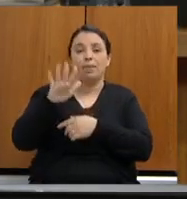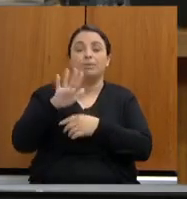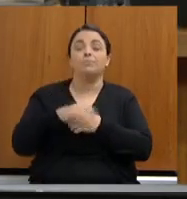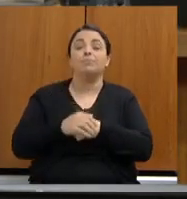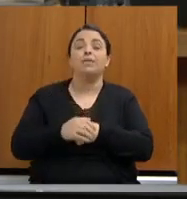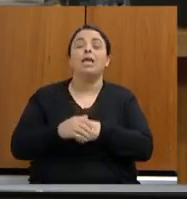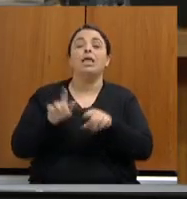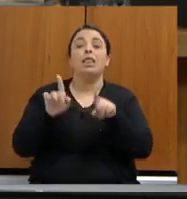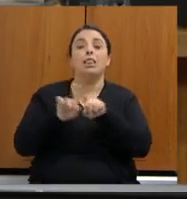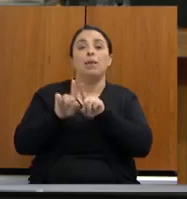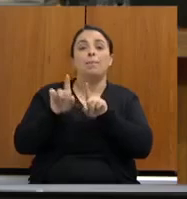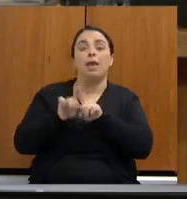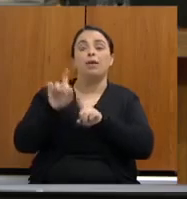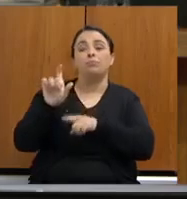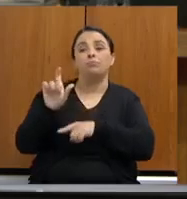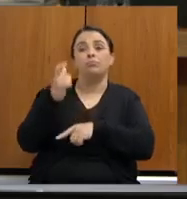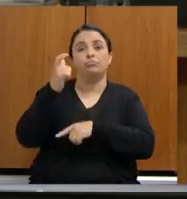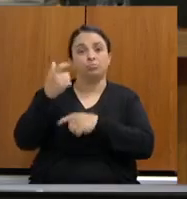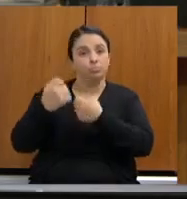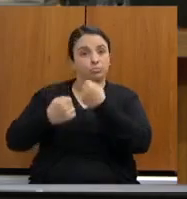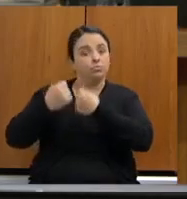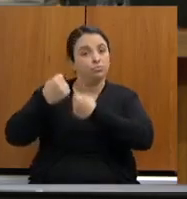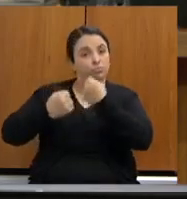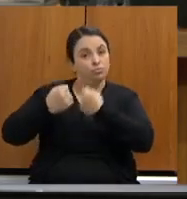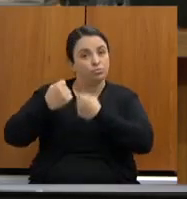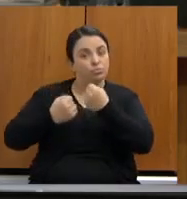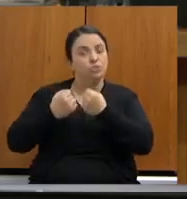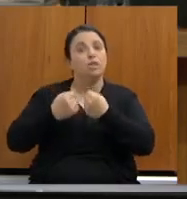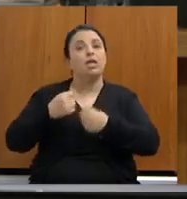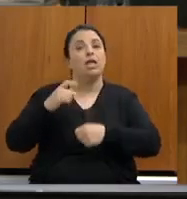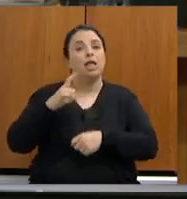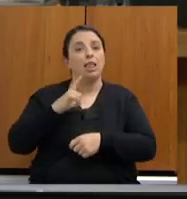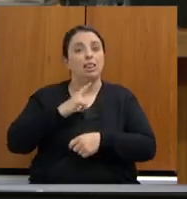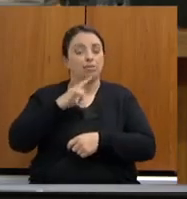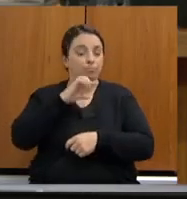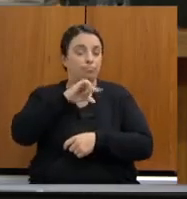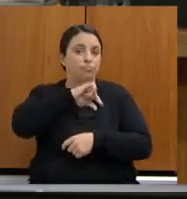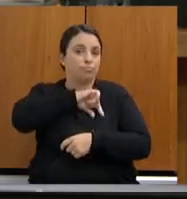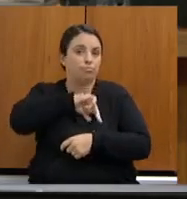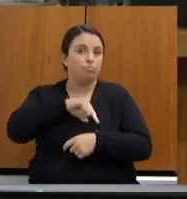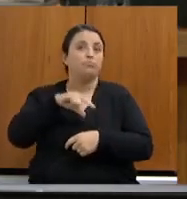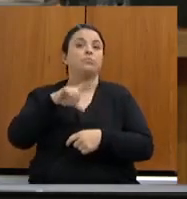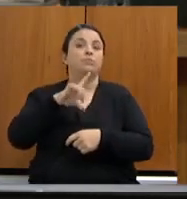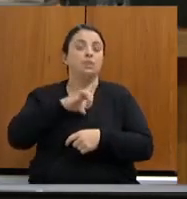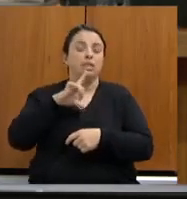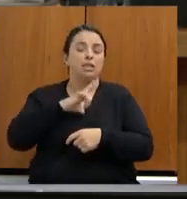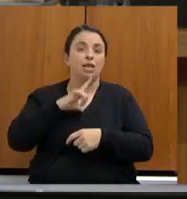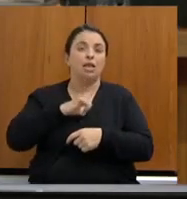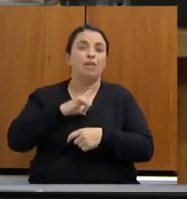carteira nacional de habilitação tivemos este semestre 650